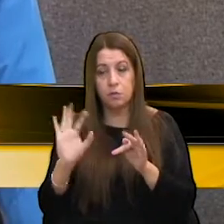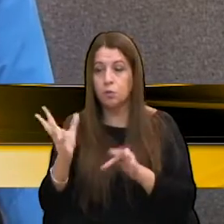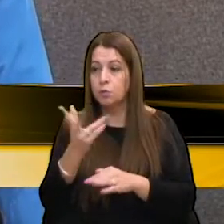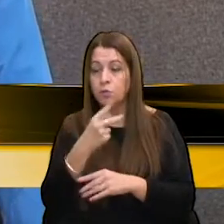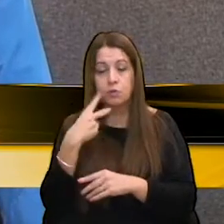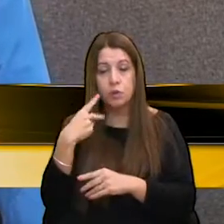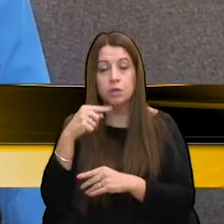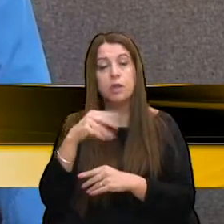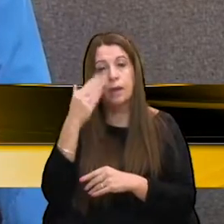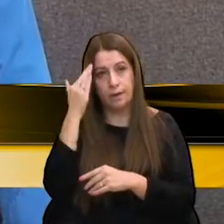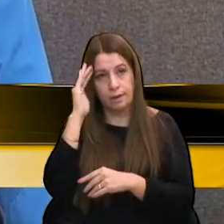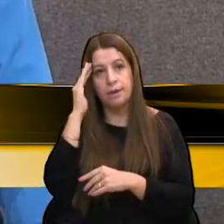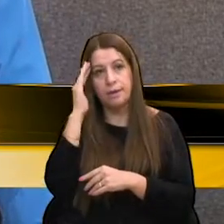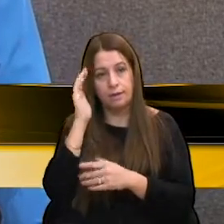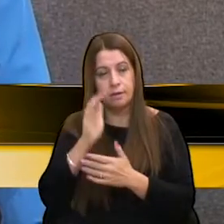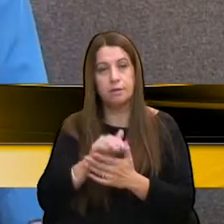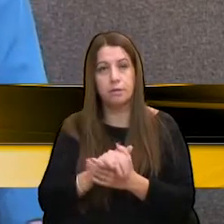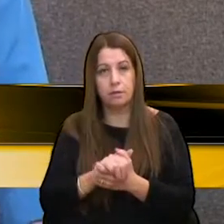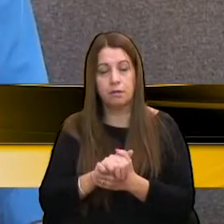os vereadores aqui entendem